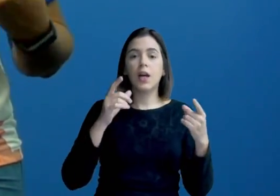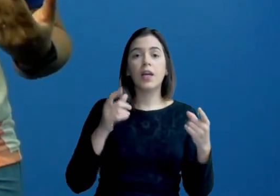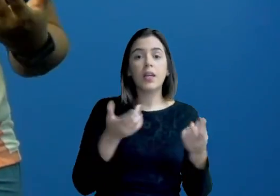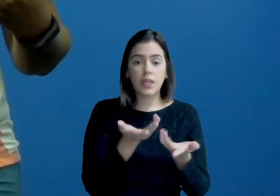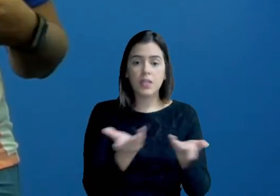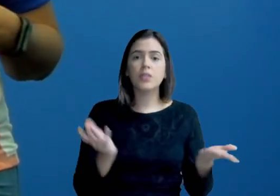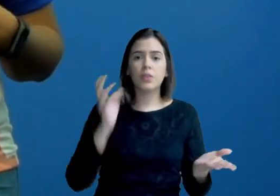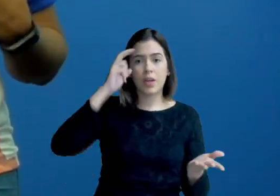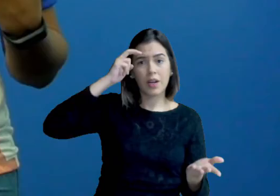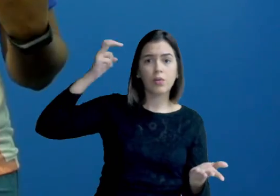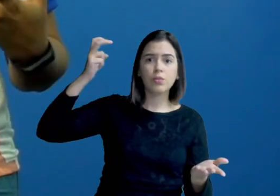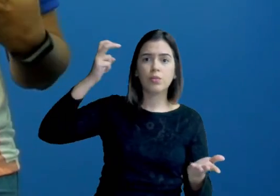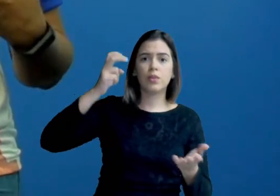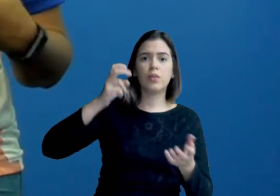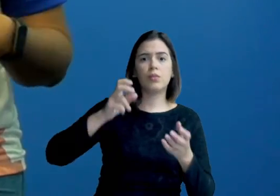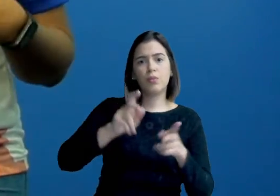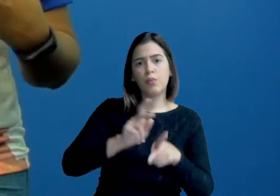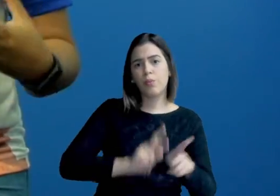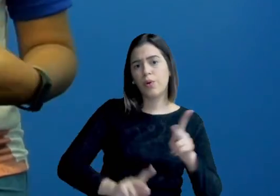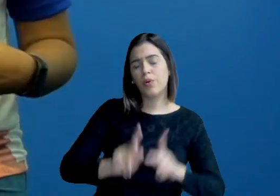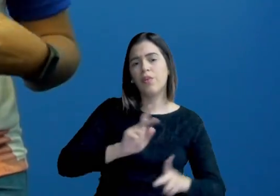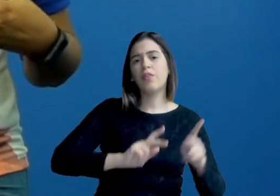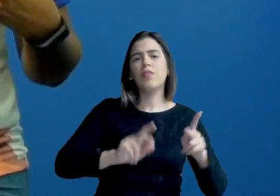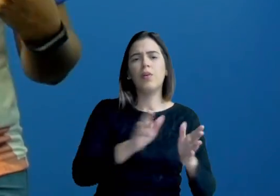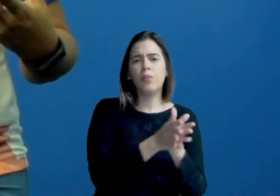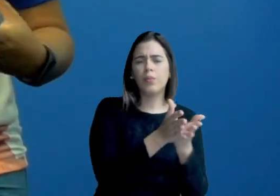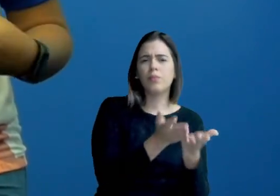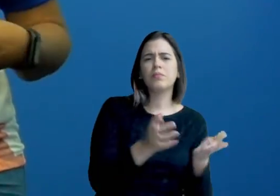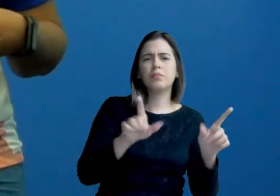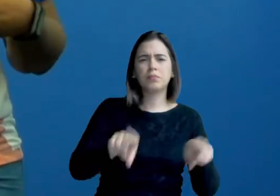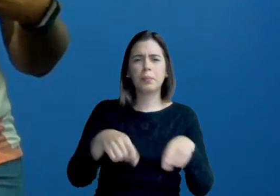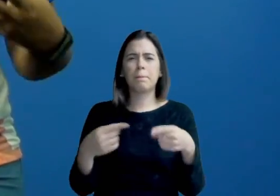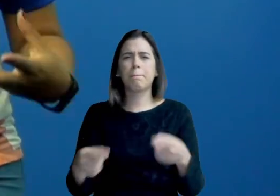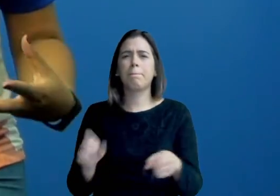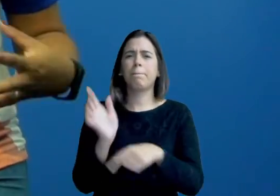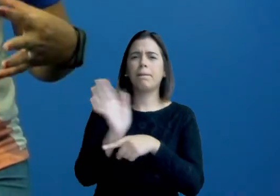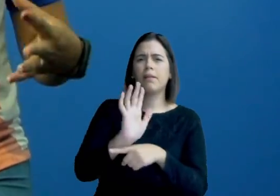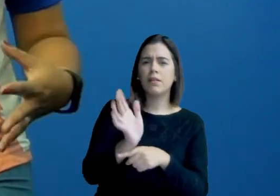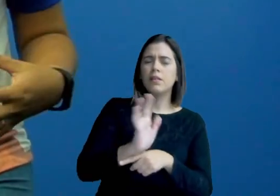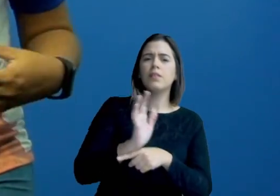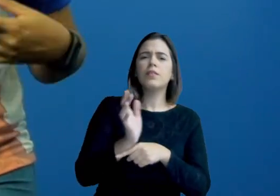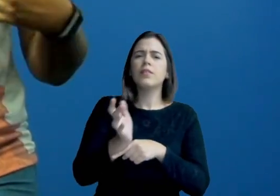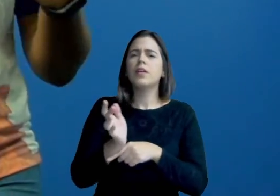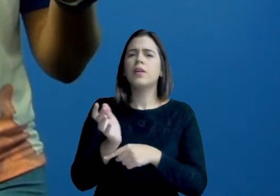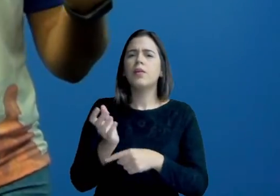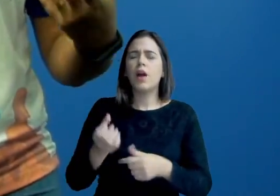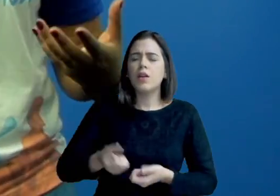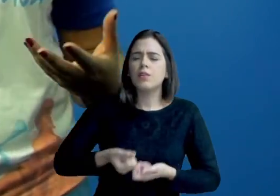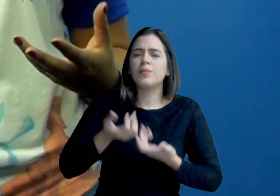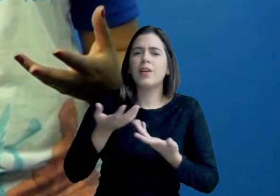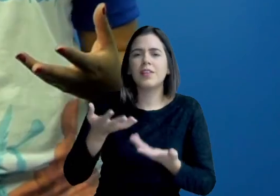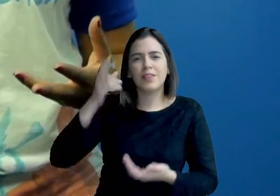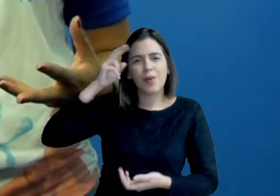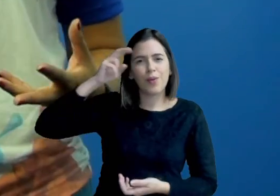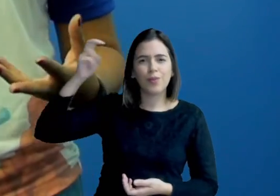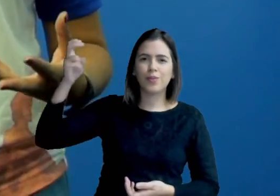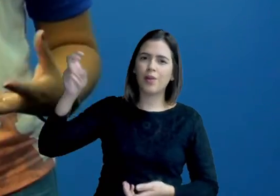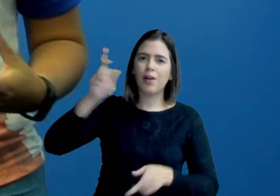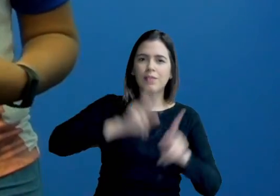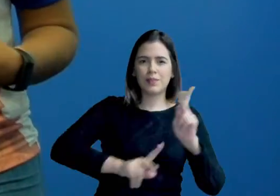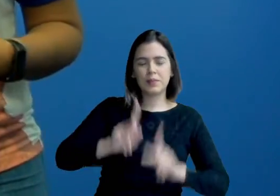é cultura, é a cultura do povo. Música, livro, filme, é a expressão cultural de um